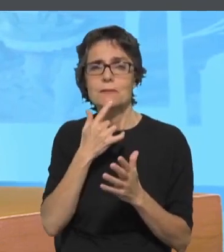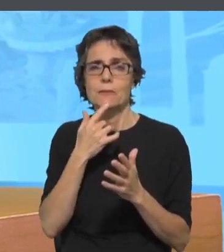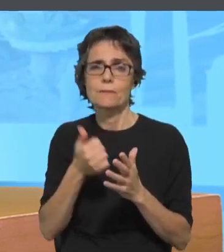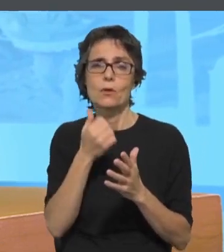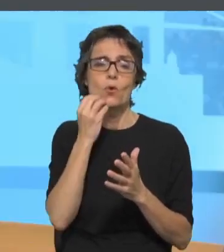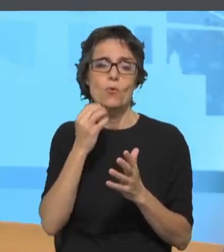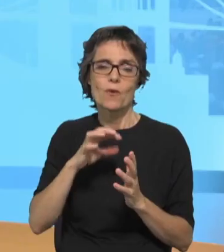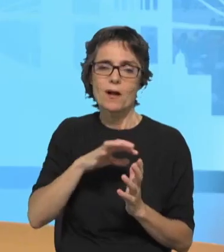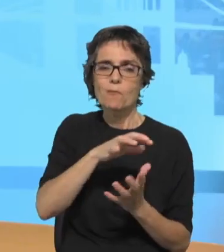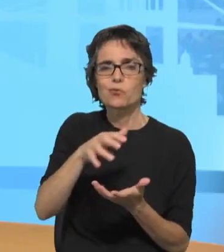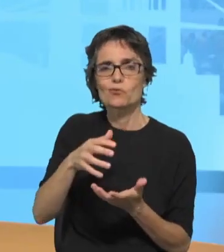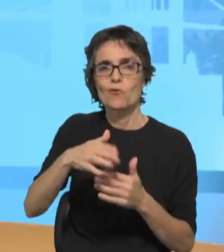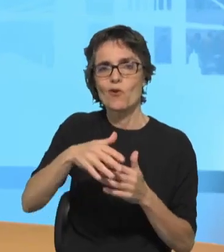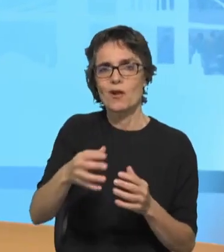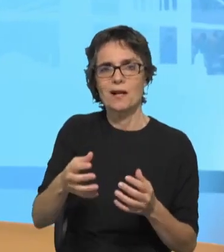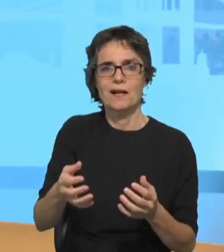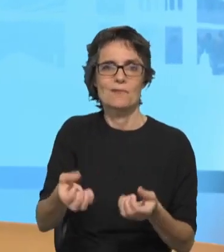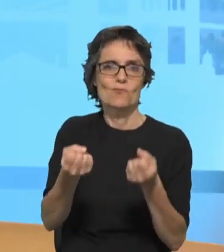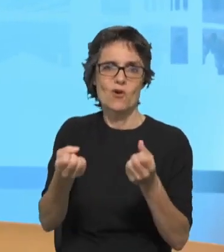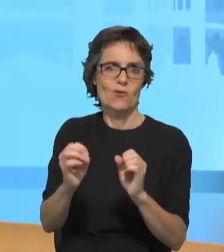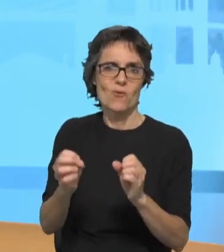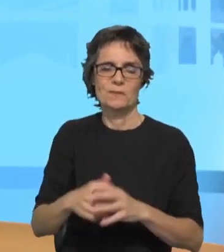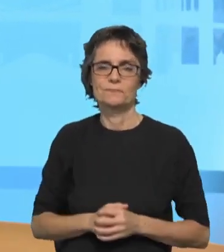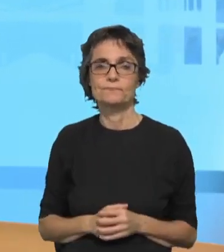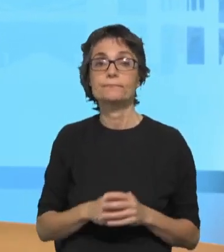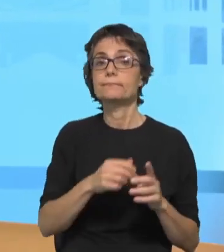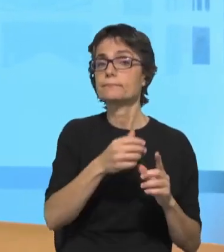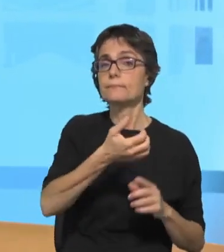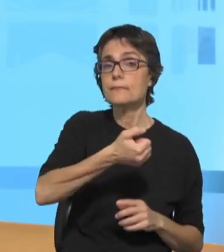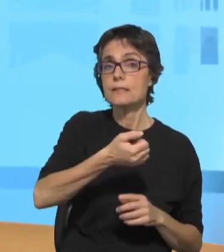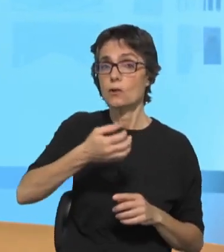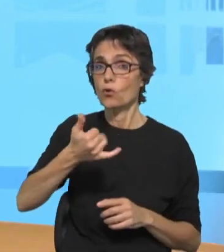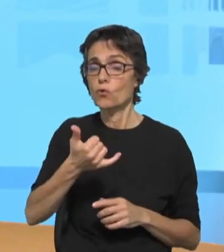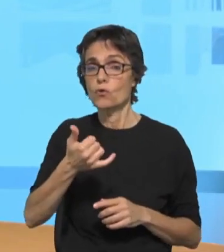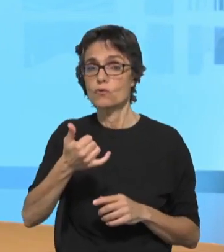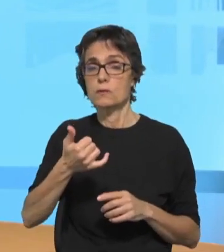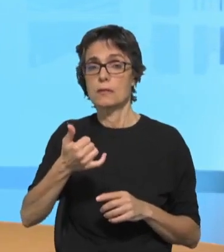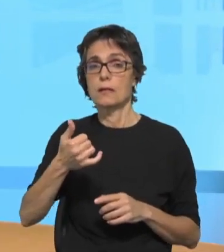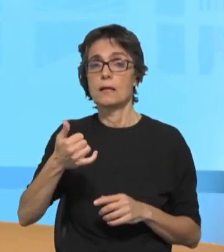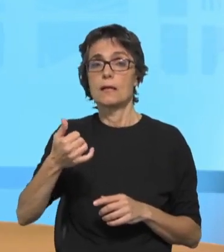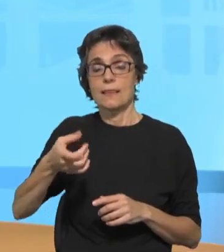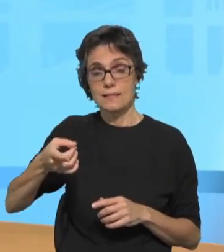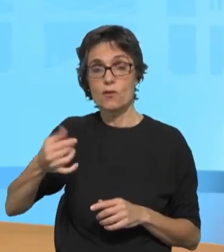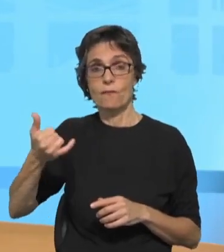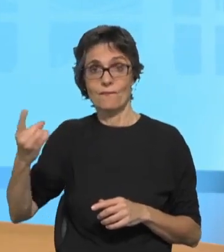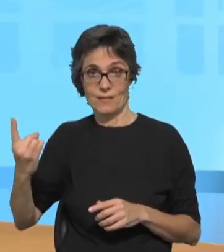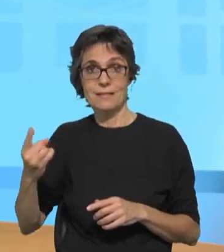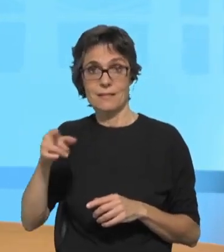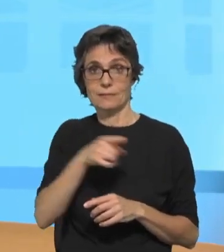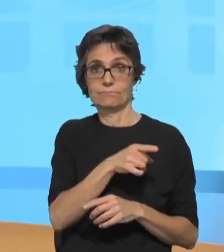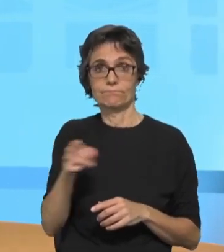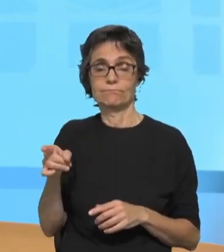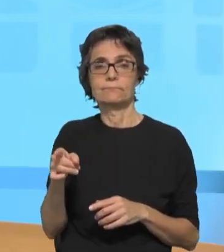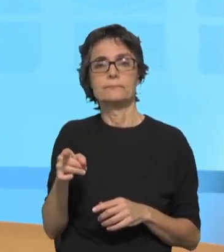há salvação. Sessões para este mês de junho, no dia 5, 12, 19 e 26, não é? Que metodologia vai marcar,